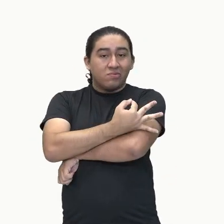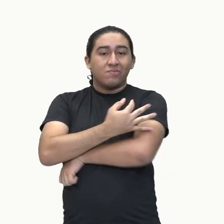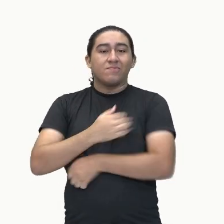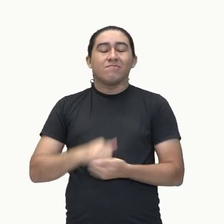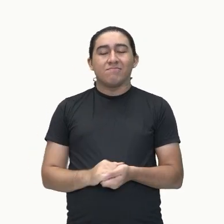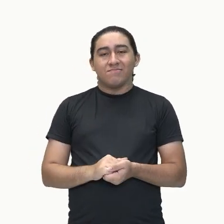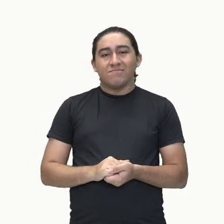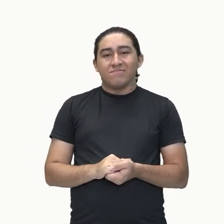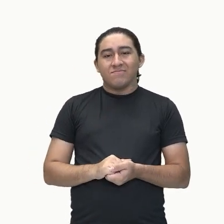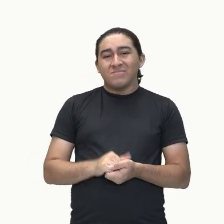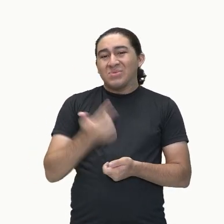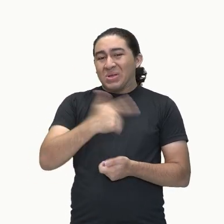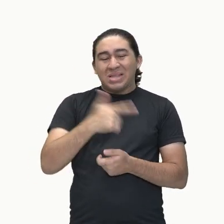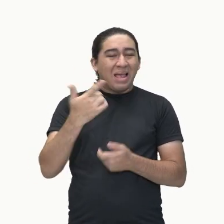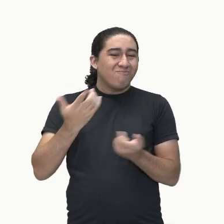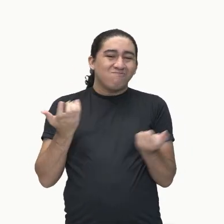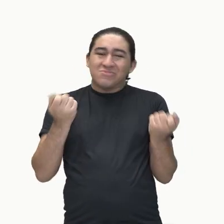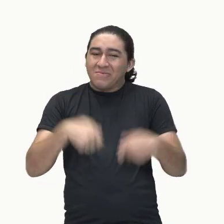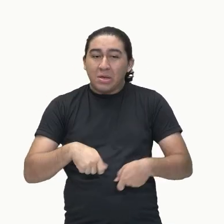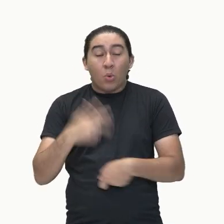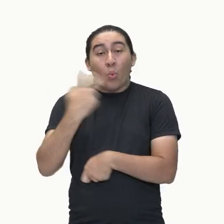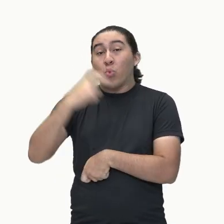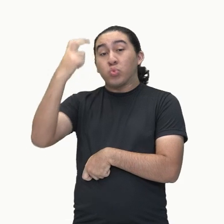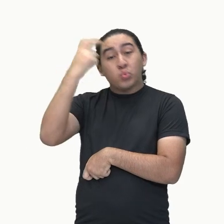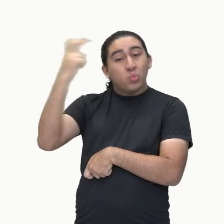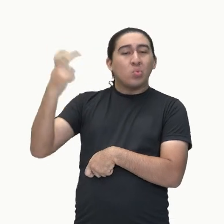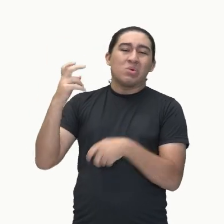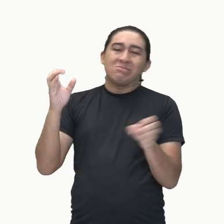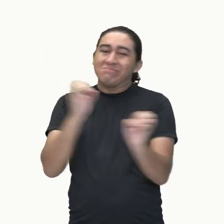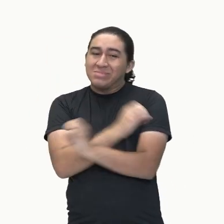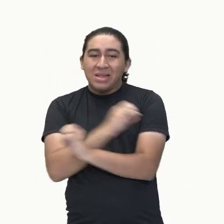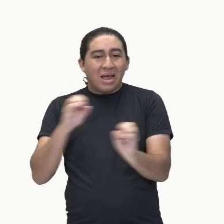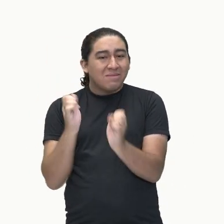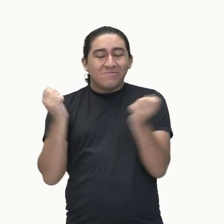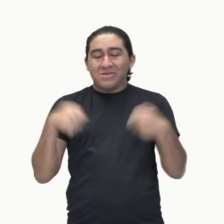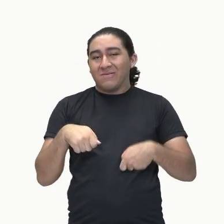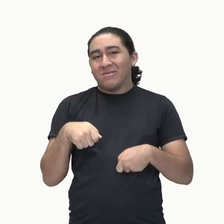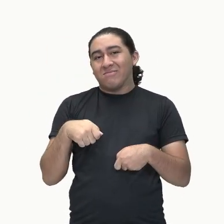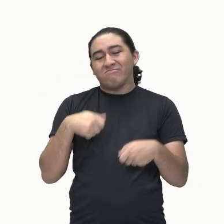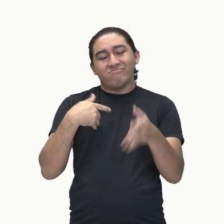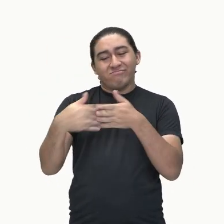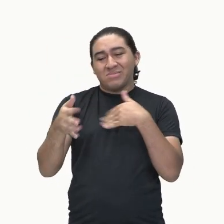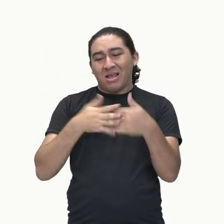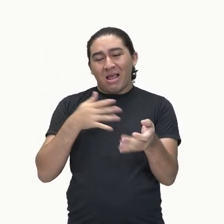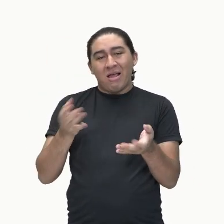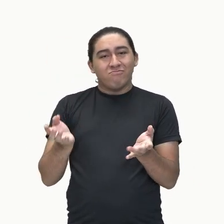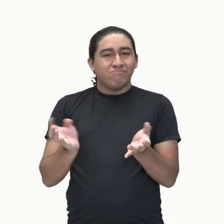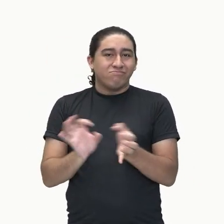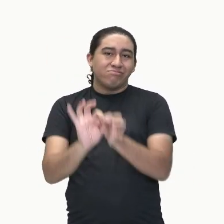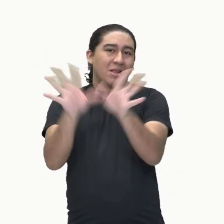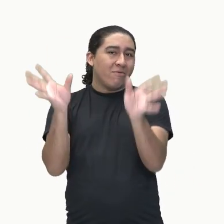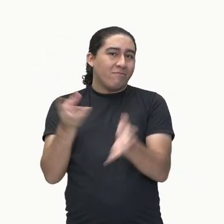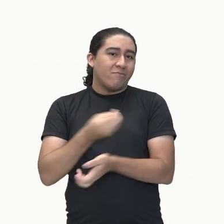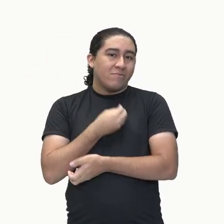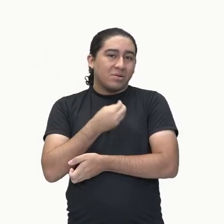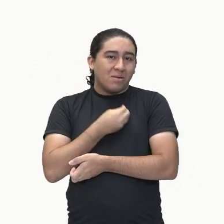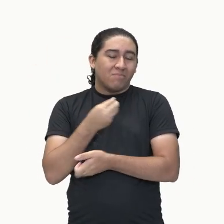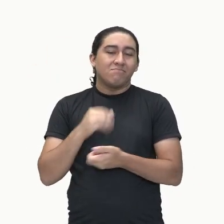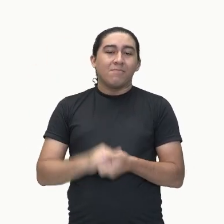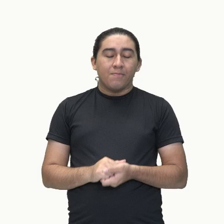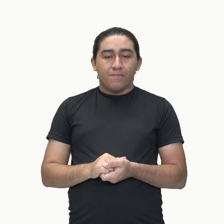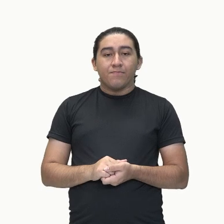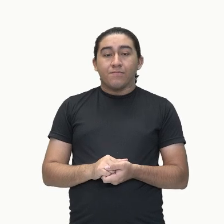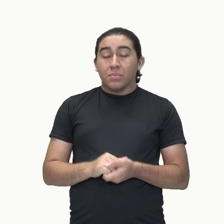pena, nem culturas, nem comodidades, de qualquer jeito se vive. Então, gente, observem